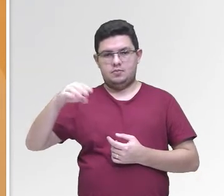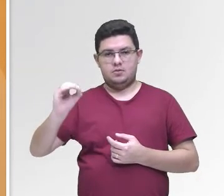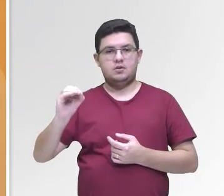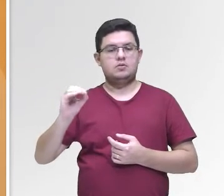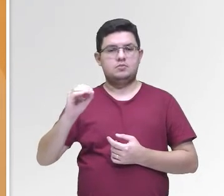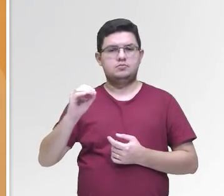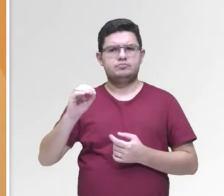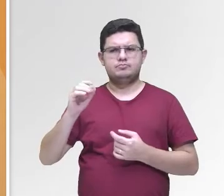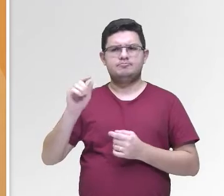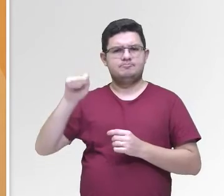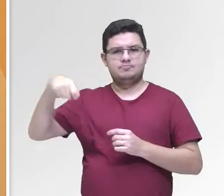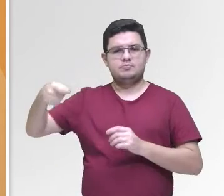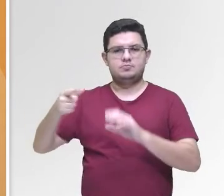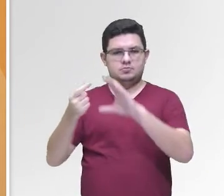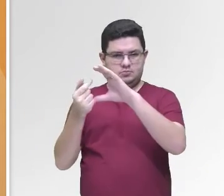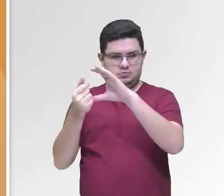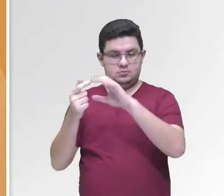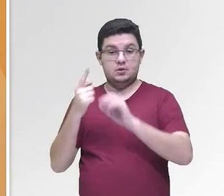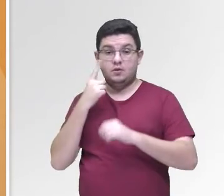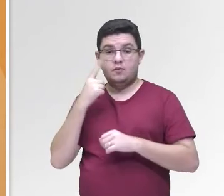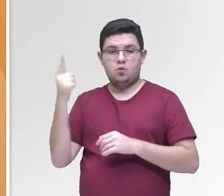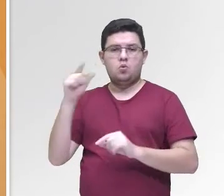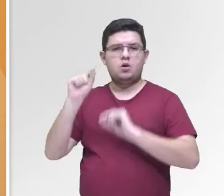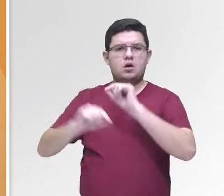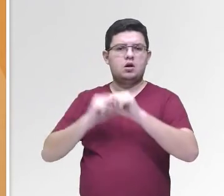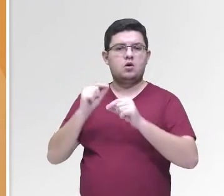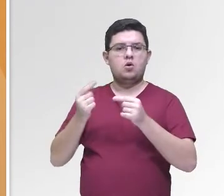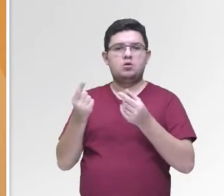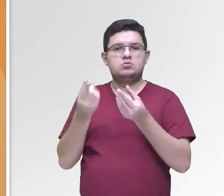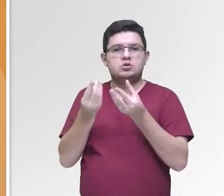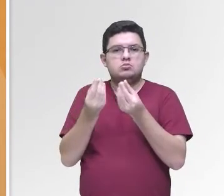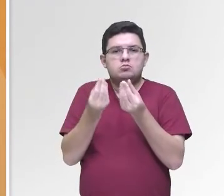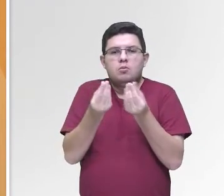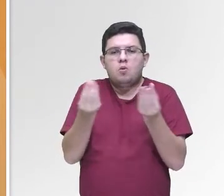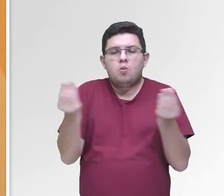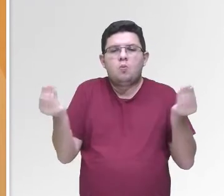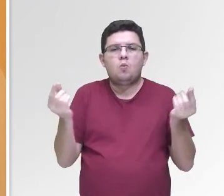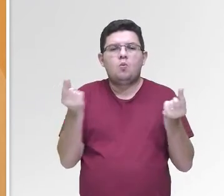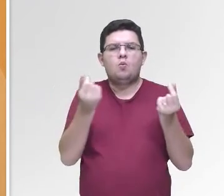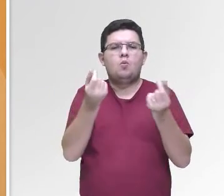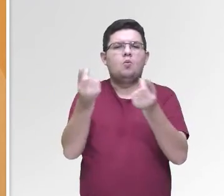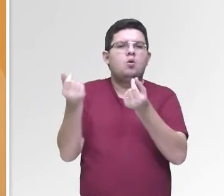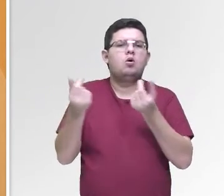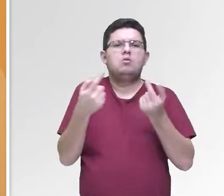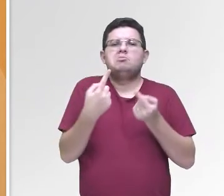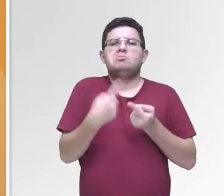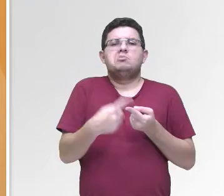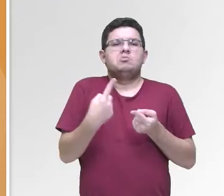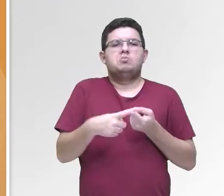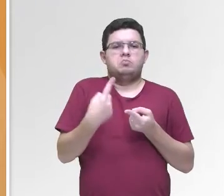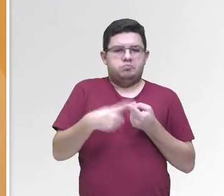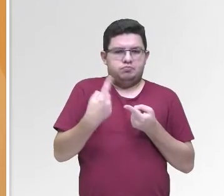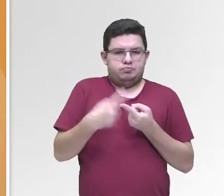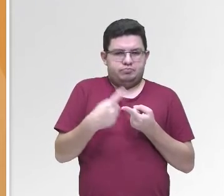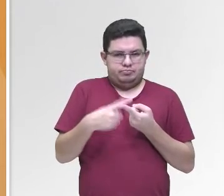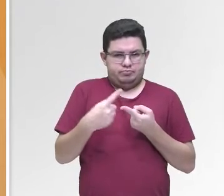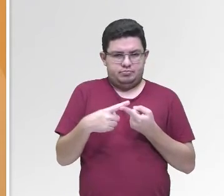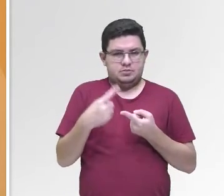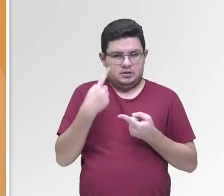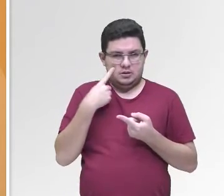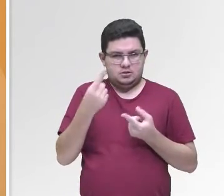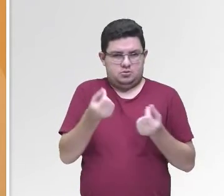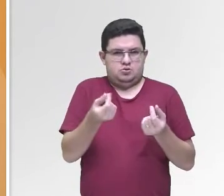né? Porque, gente, que eu, nesse momento, fiquei aqui coberta, né, por tantas notas aí de